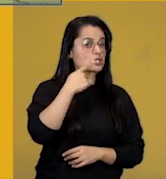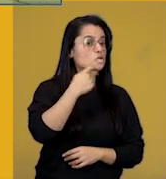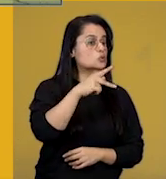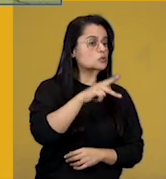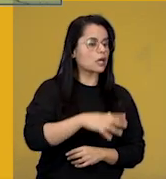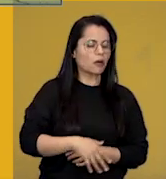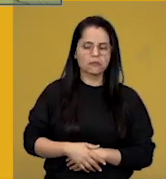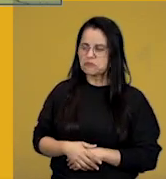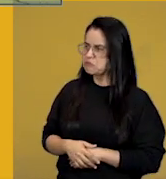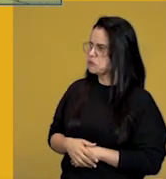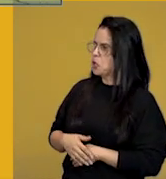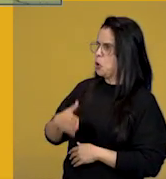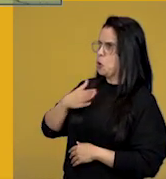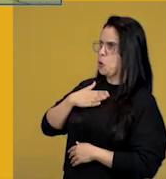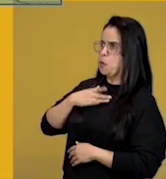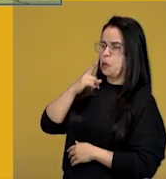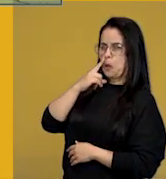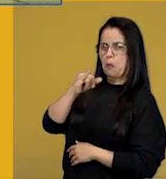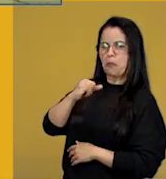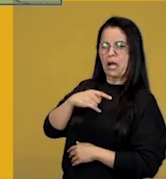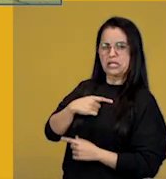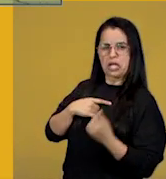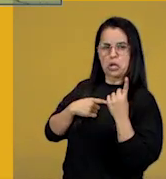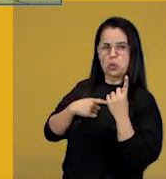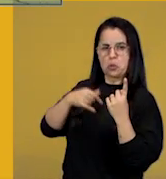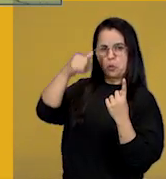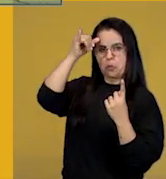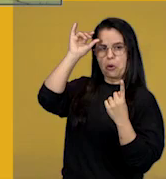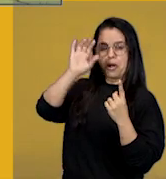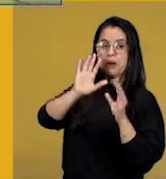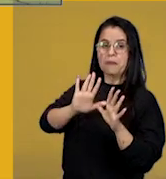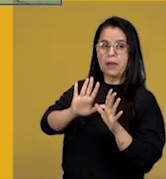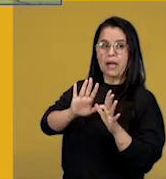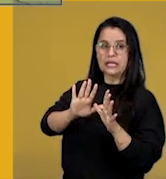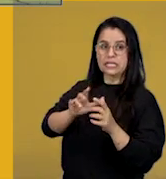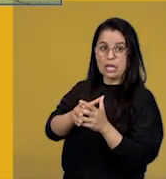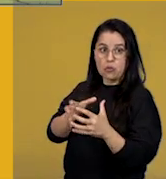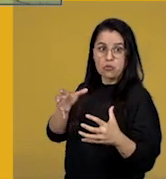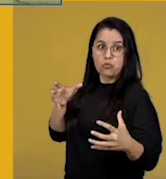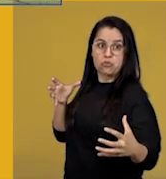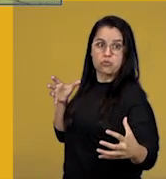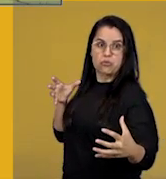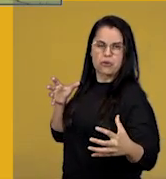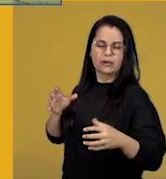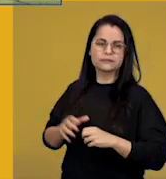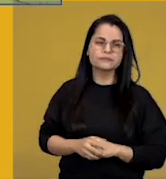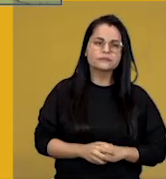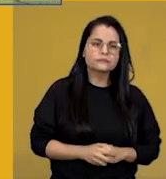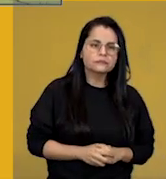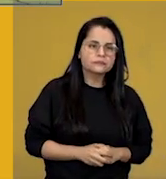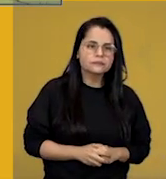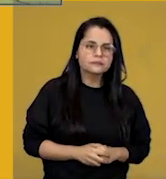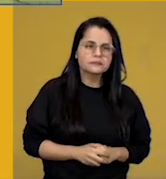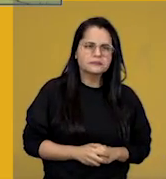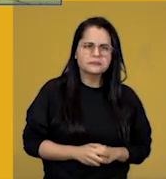seu? O meu pai só tem um boi, mas ele está inteirinho.